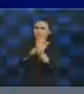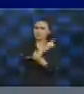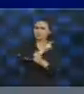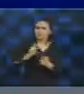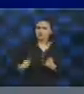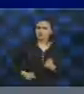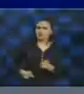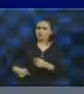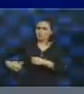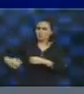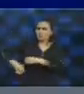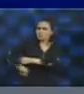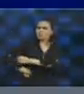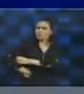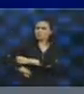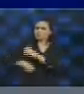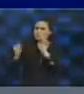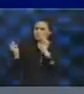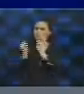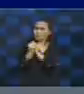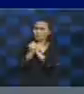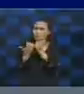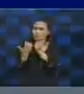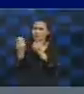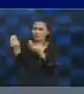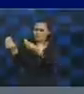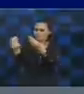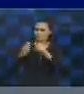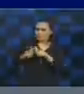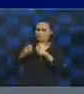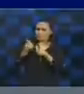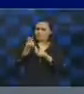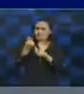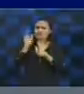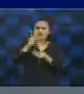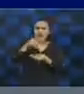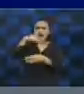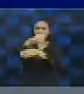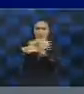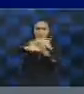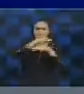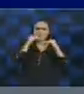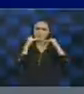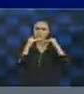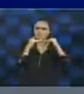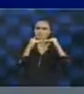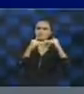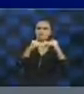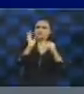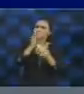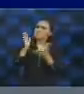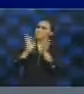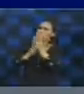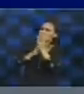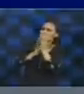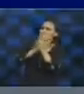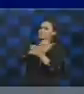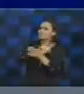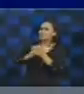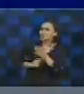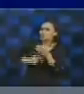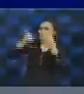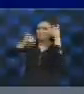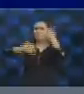recebeu 70 milhões de reais para muito desse asfalto que ele diz que fez em Manaus. Passou o tempo inteiro elogiando o governador,